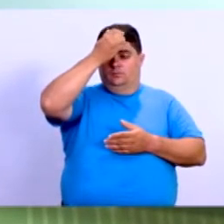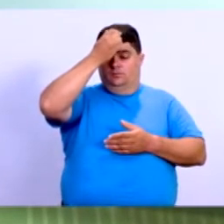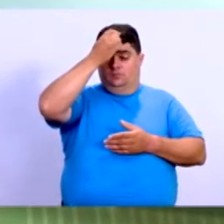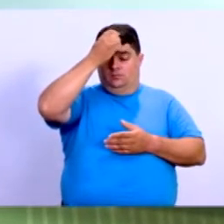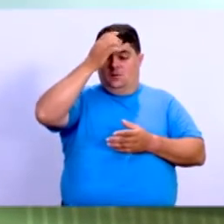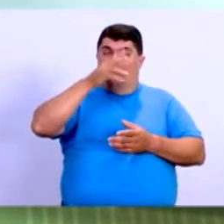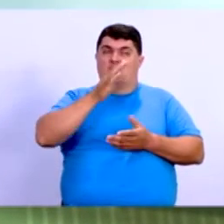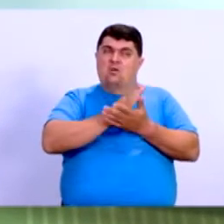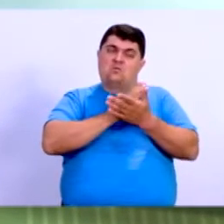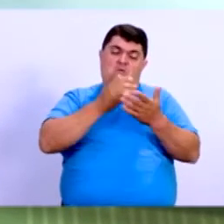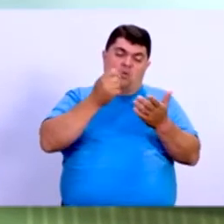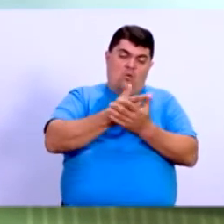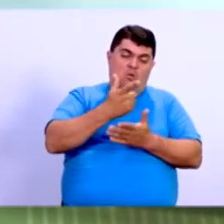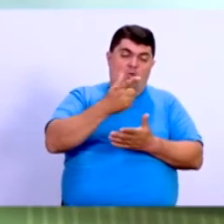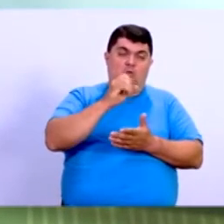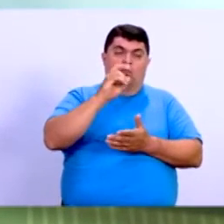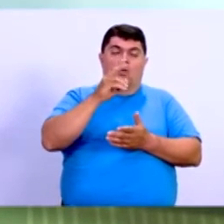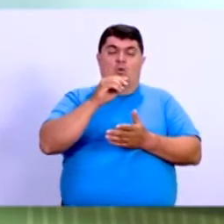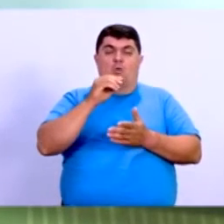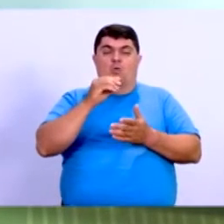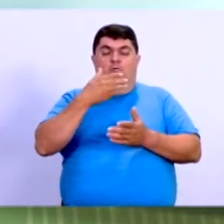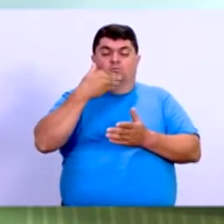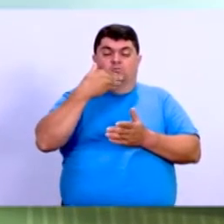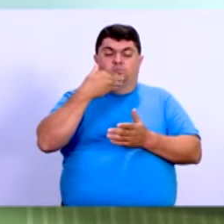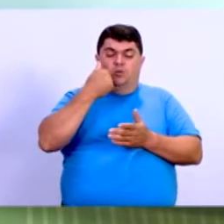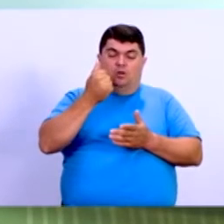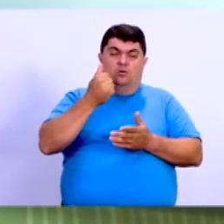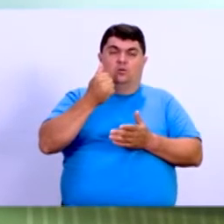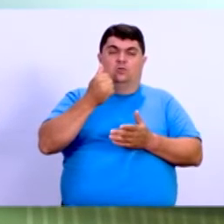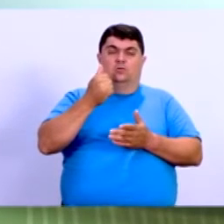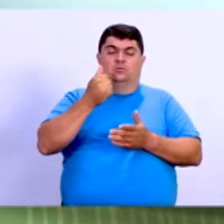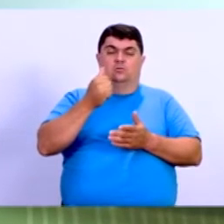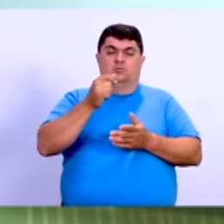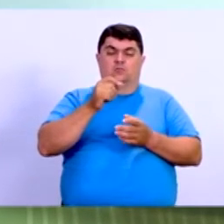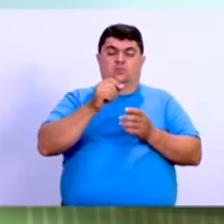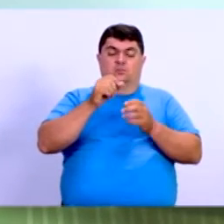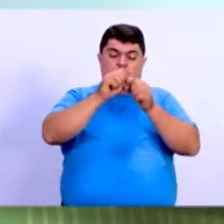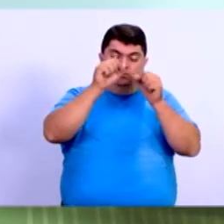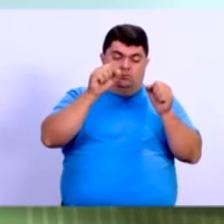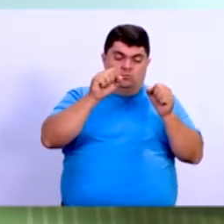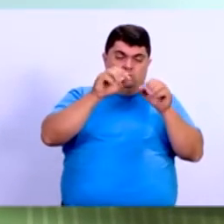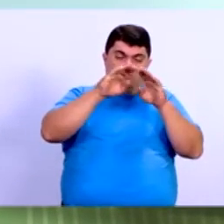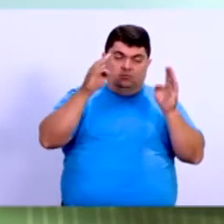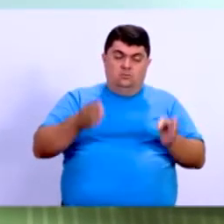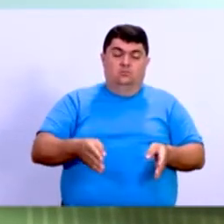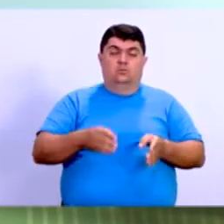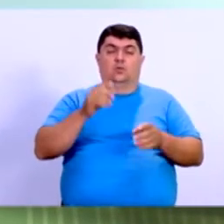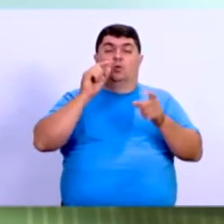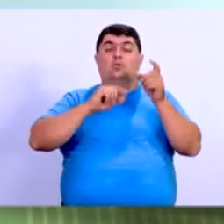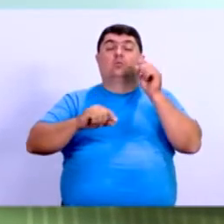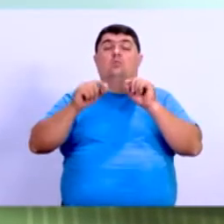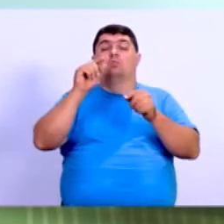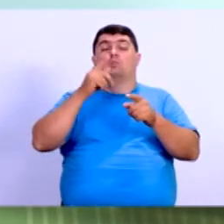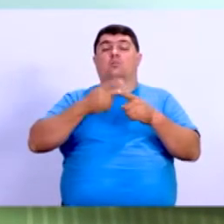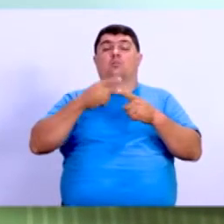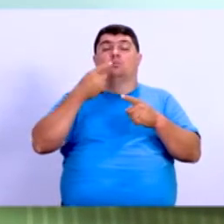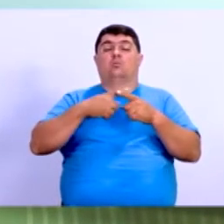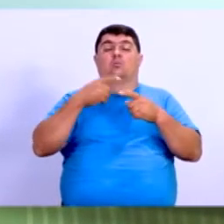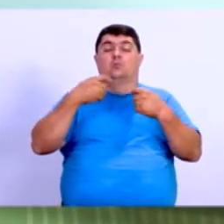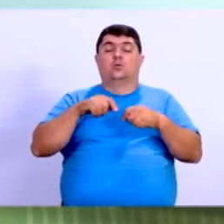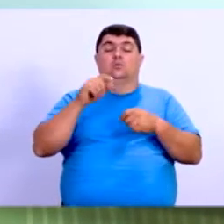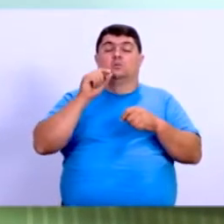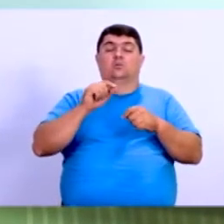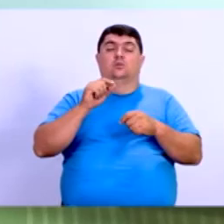de repente? Ou vai precisar melhorar a tua infraestrutura? O que é que você precisa para desenvolver?